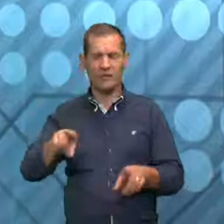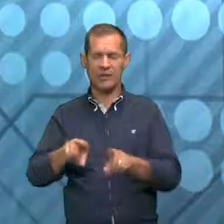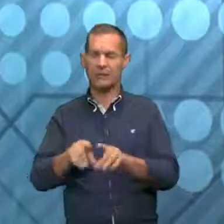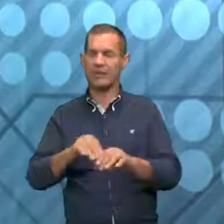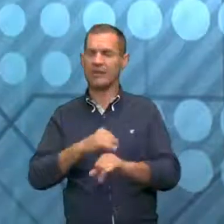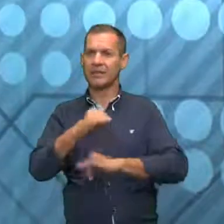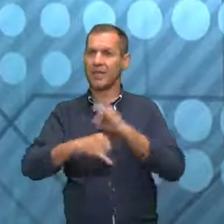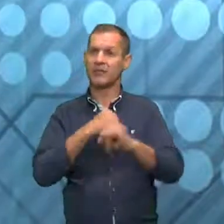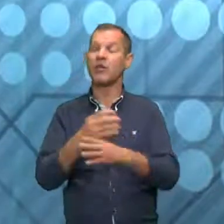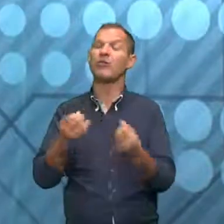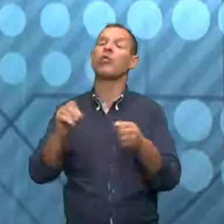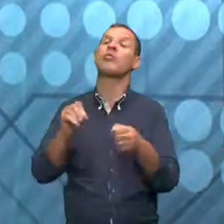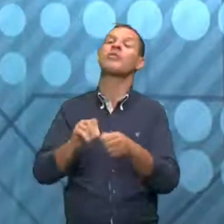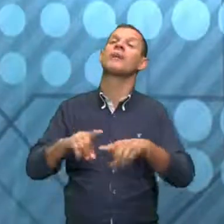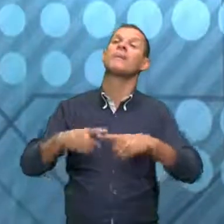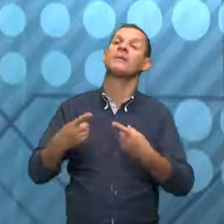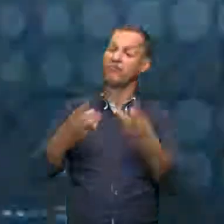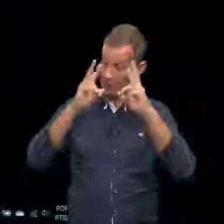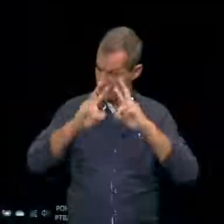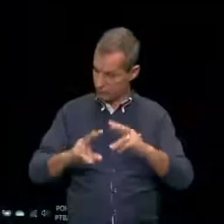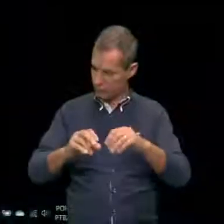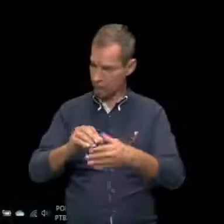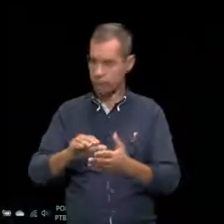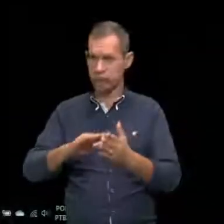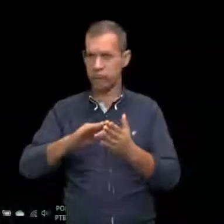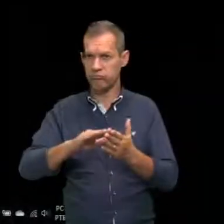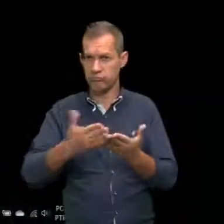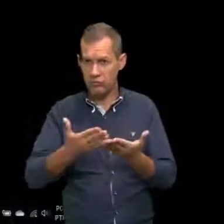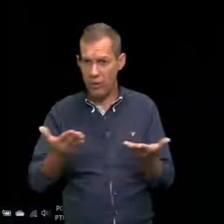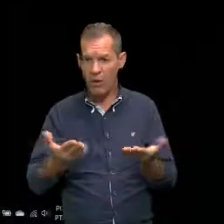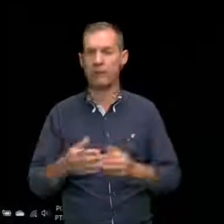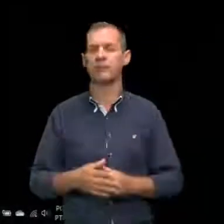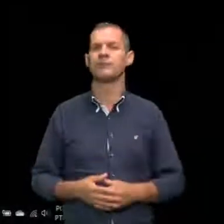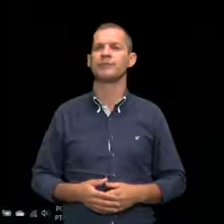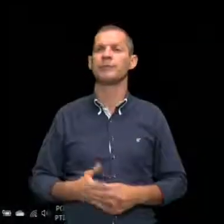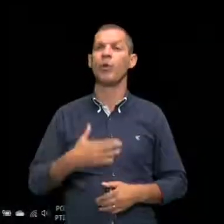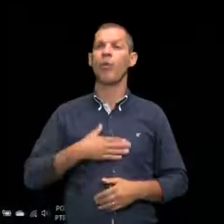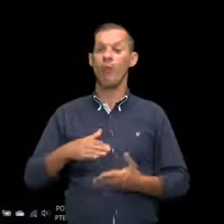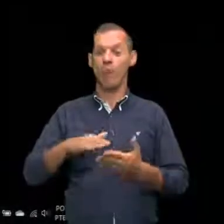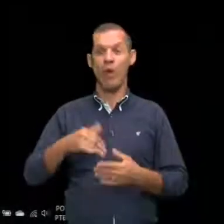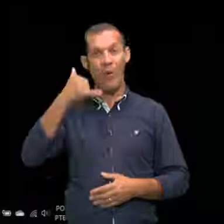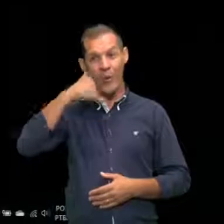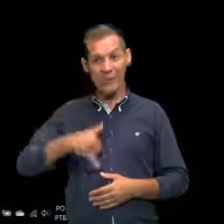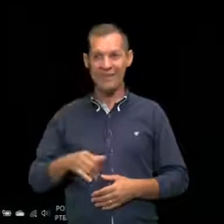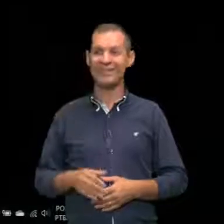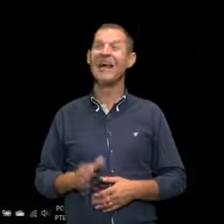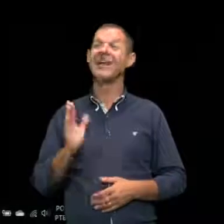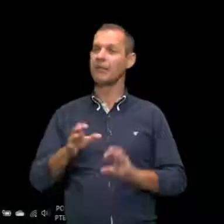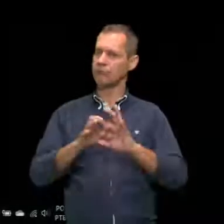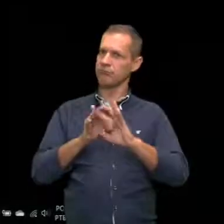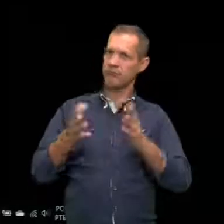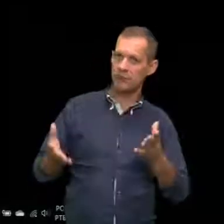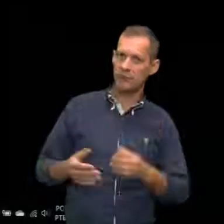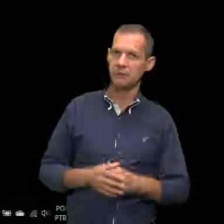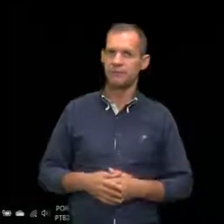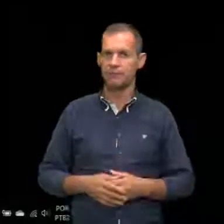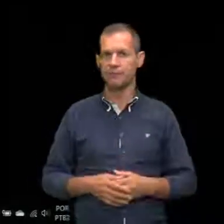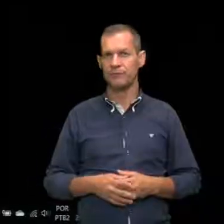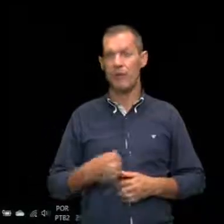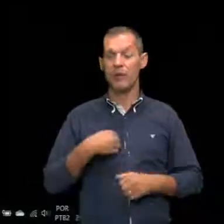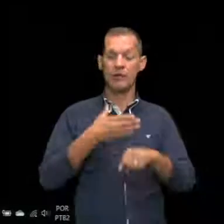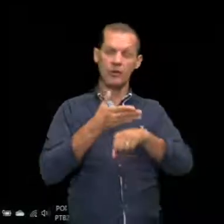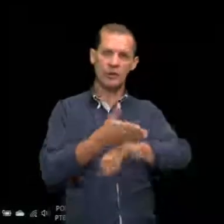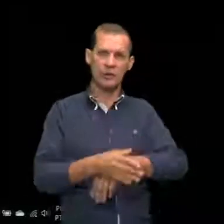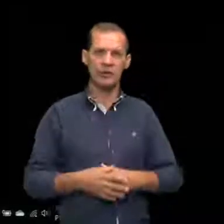na internet como fazer isso também. Então, observando aqui na nossa câmera de documentos, o meu celular está aberto. Se eu